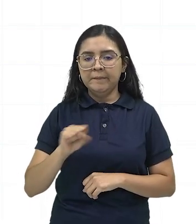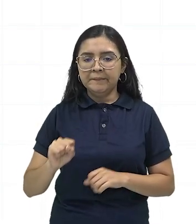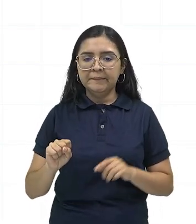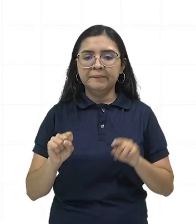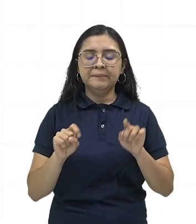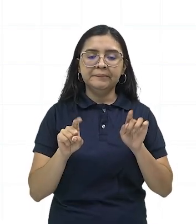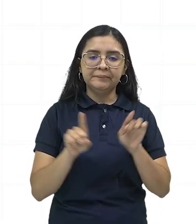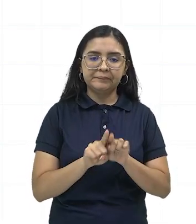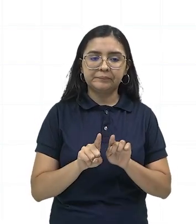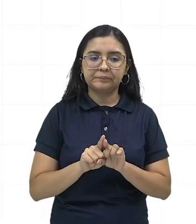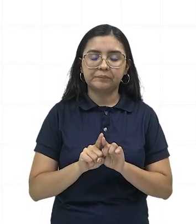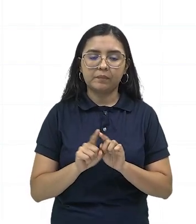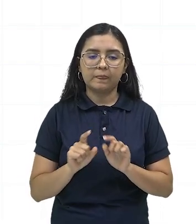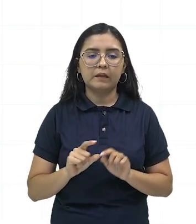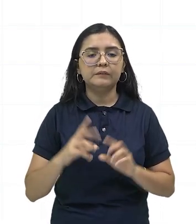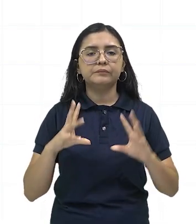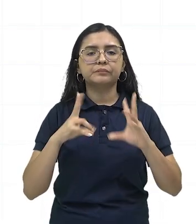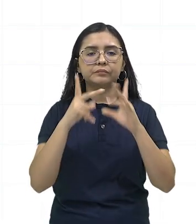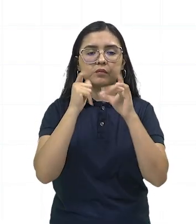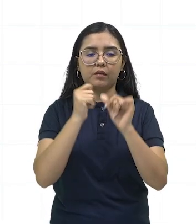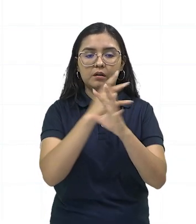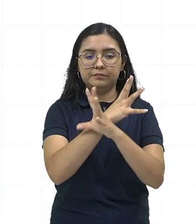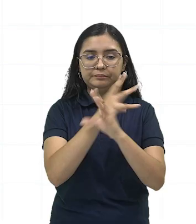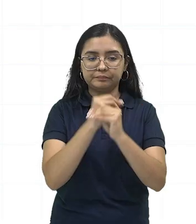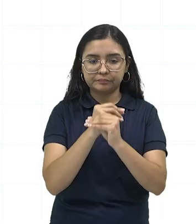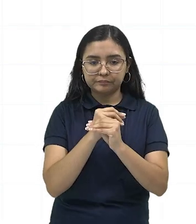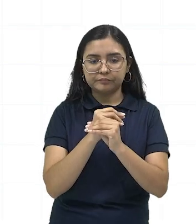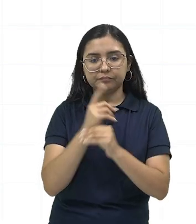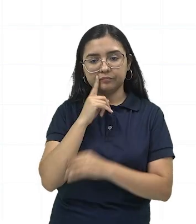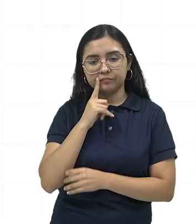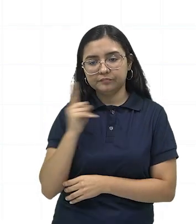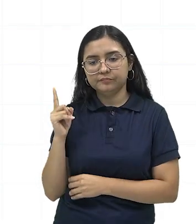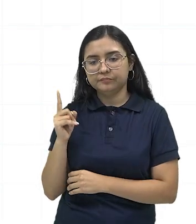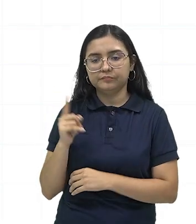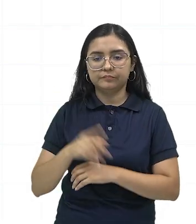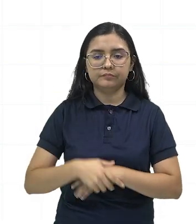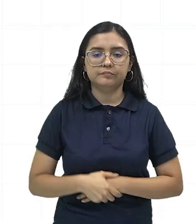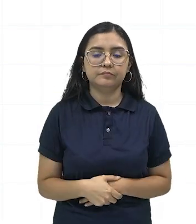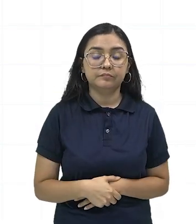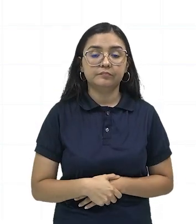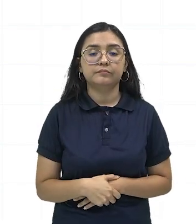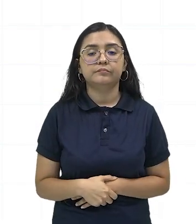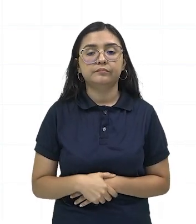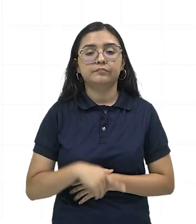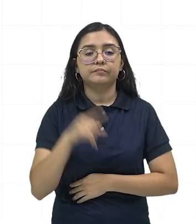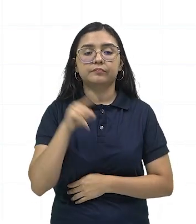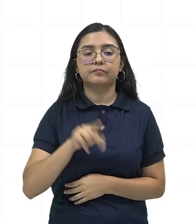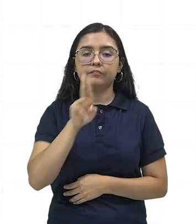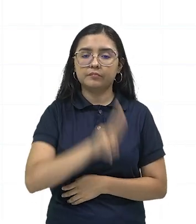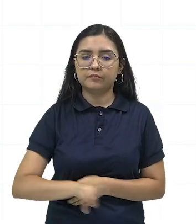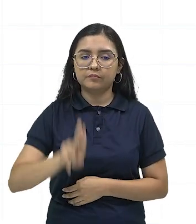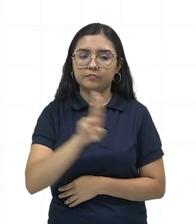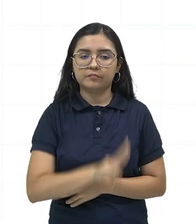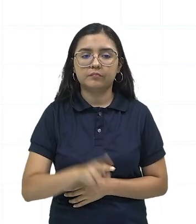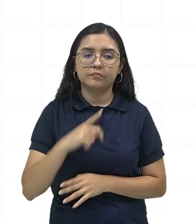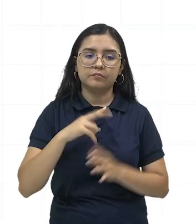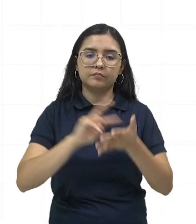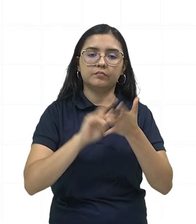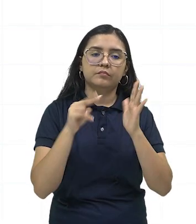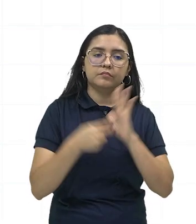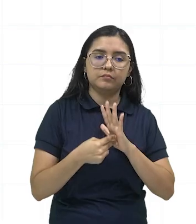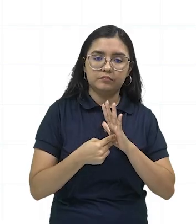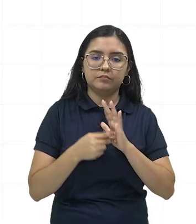taperebá. Todas essas conjunções aí, e, nem, também, que, não só e por aí vai, são utilizadas para o